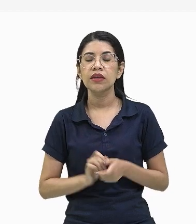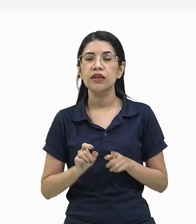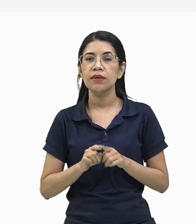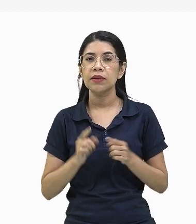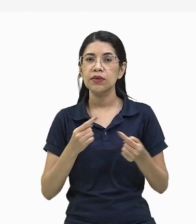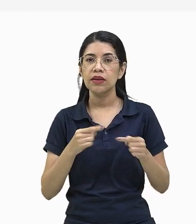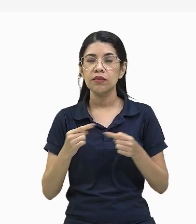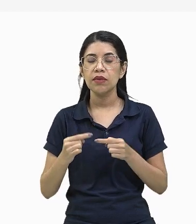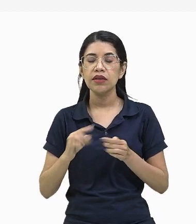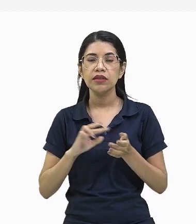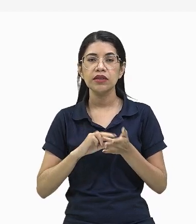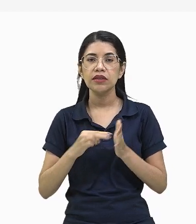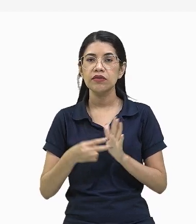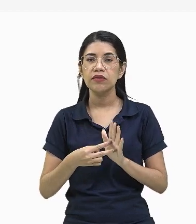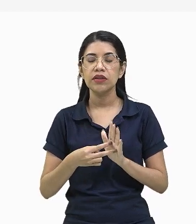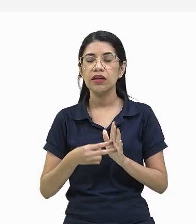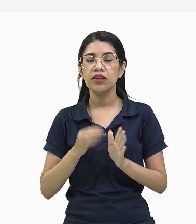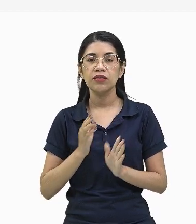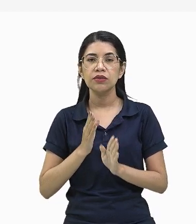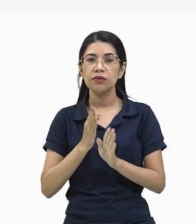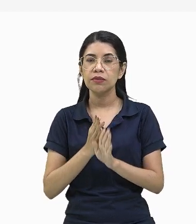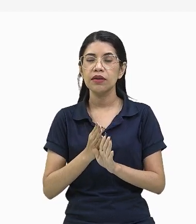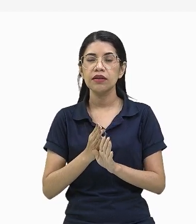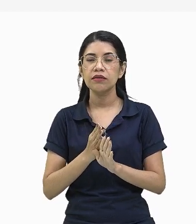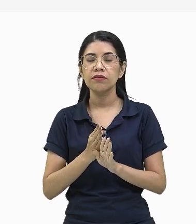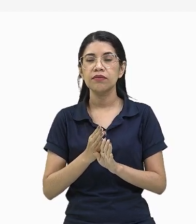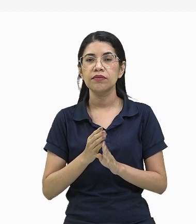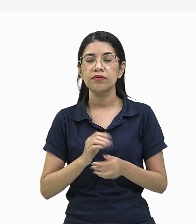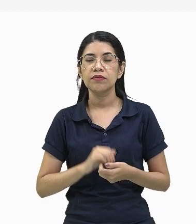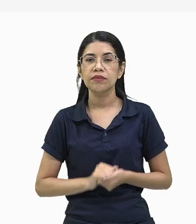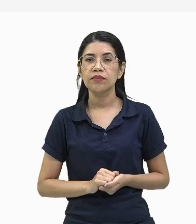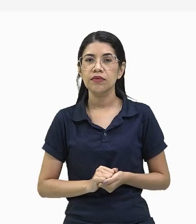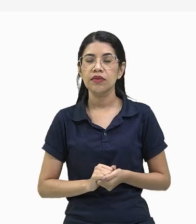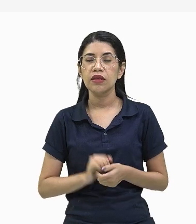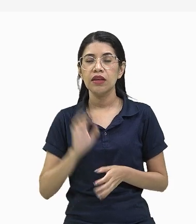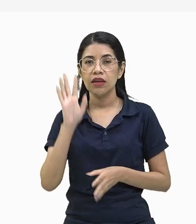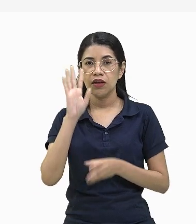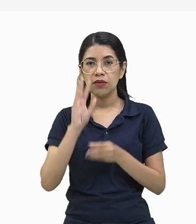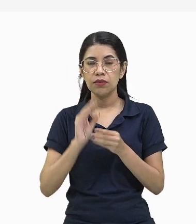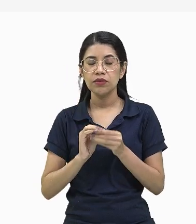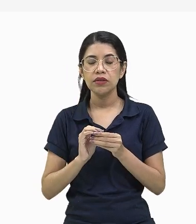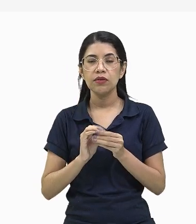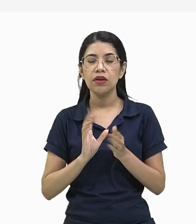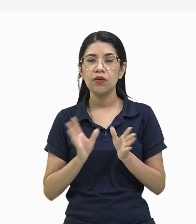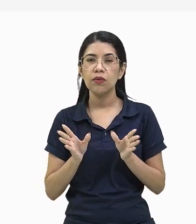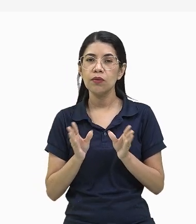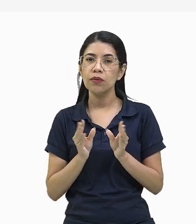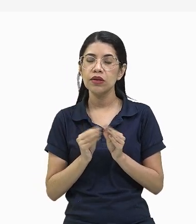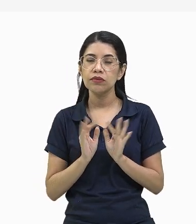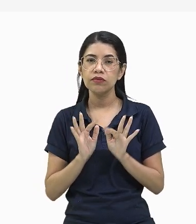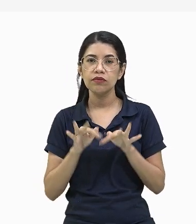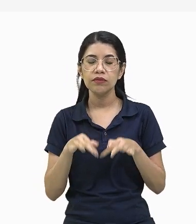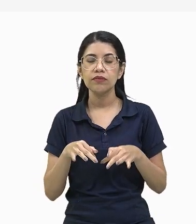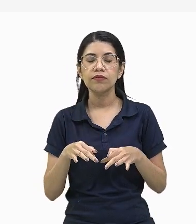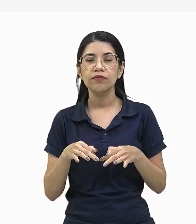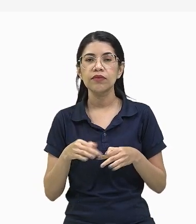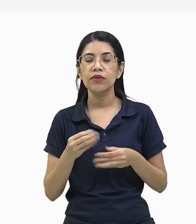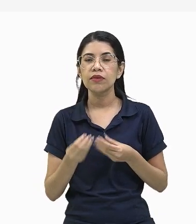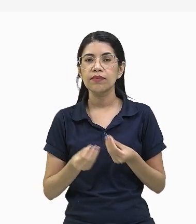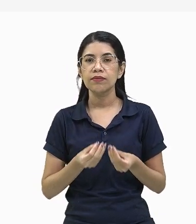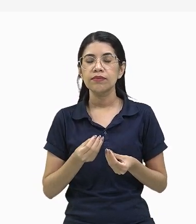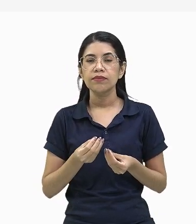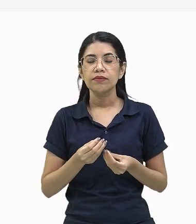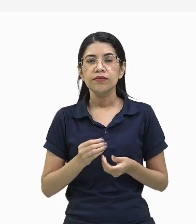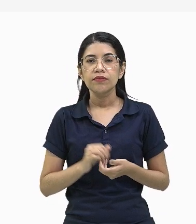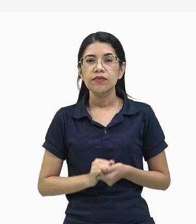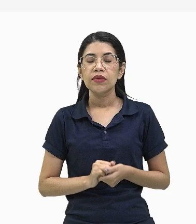que significa essa descoberta, e a conclusão, o resumo final, né? Por quê? E